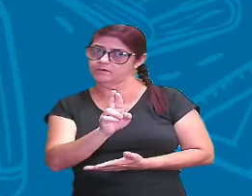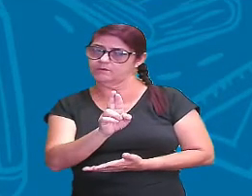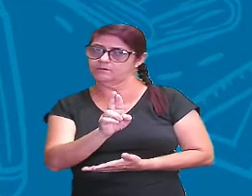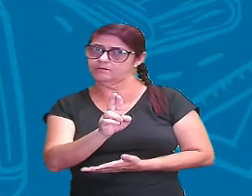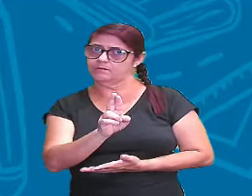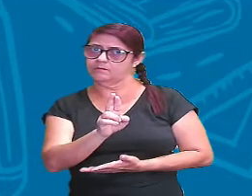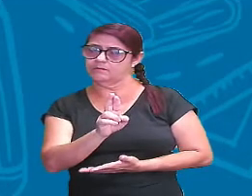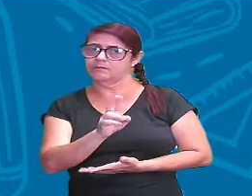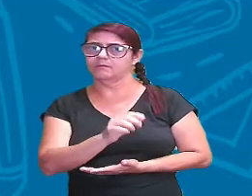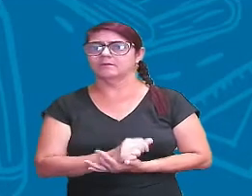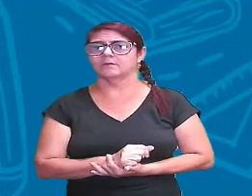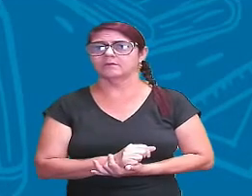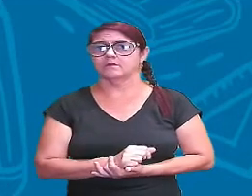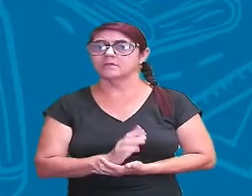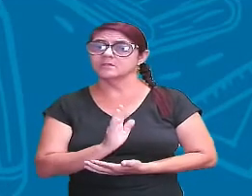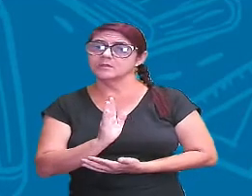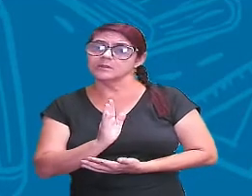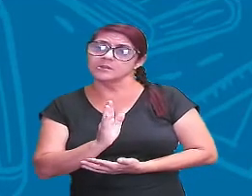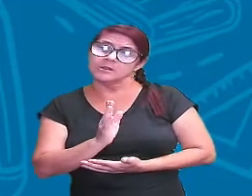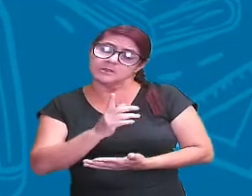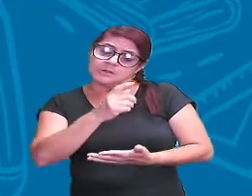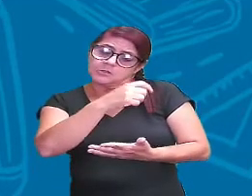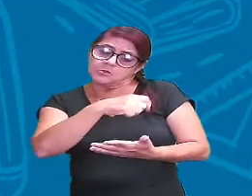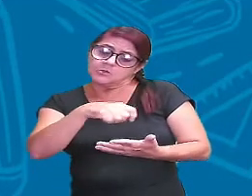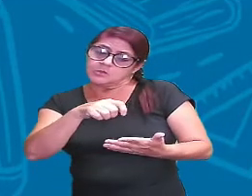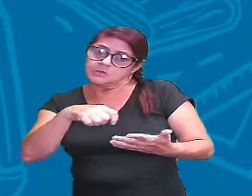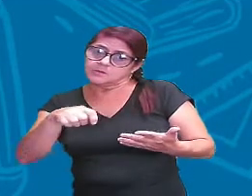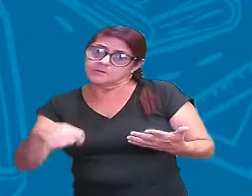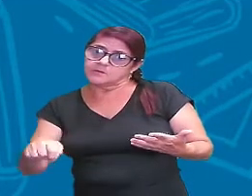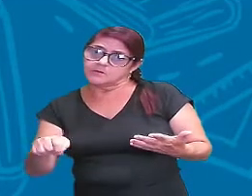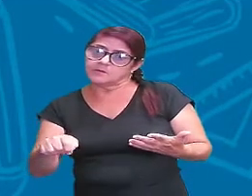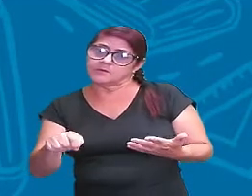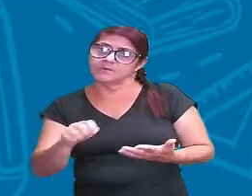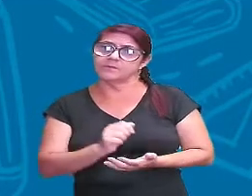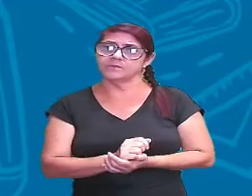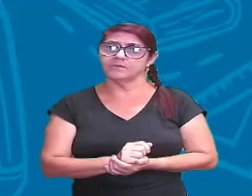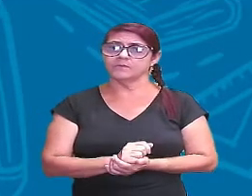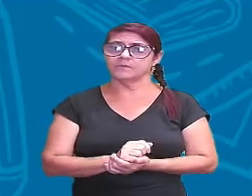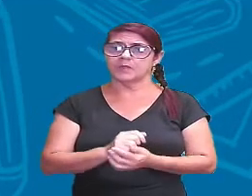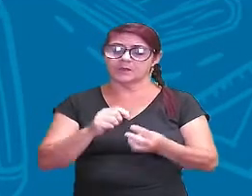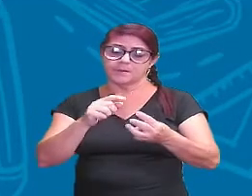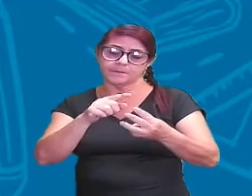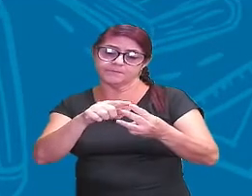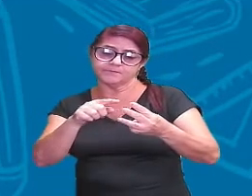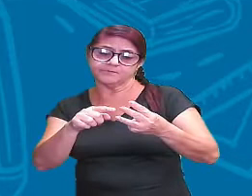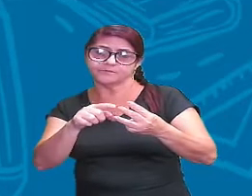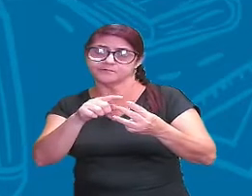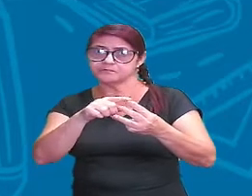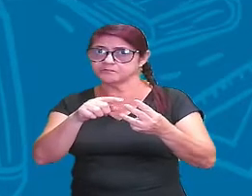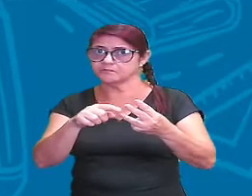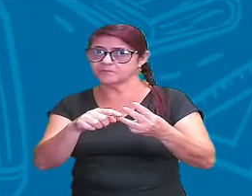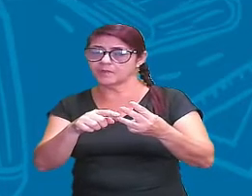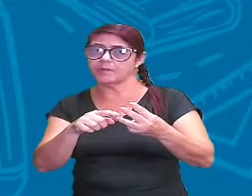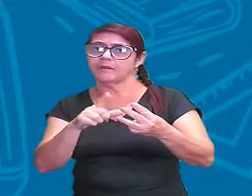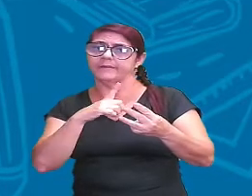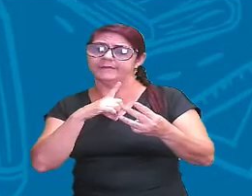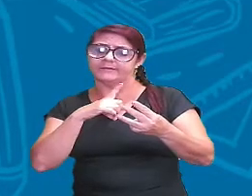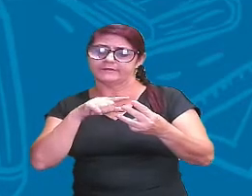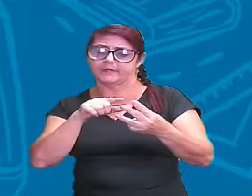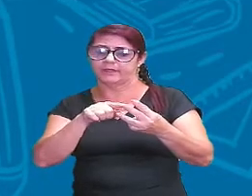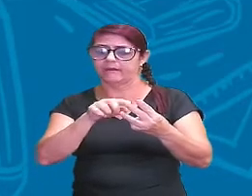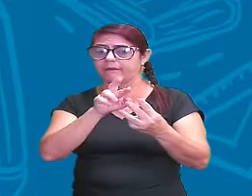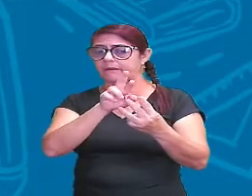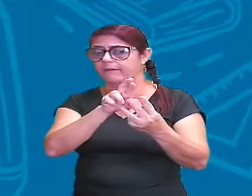colocado. Já quando for um som forte entre as palavras no meio, então vai